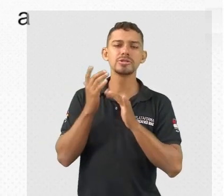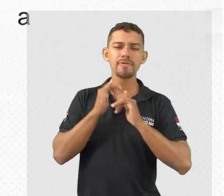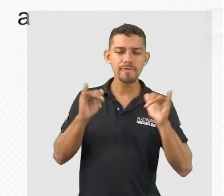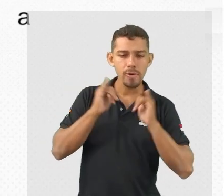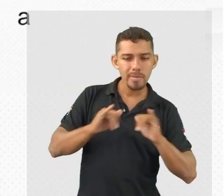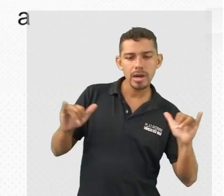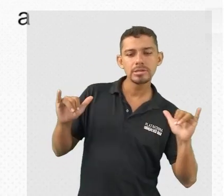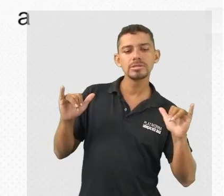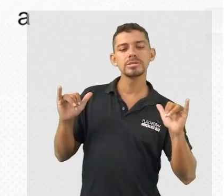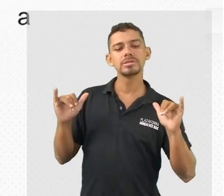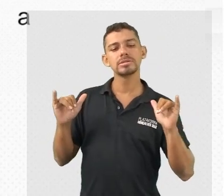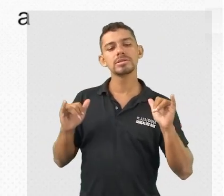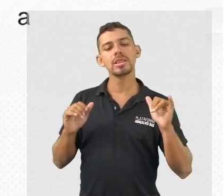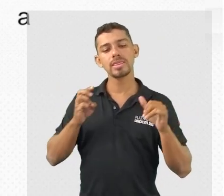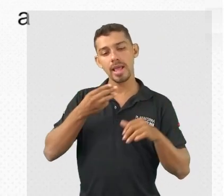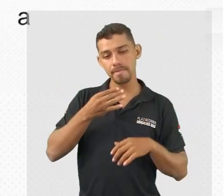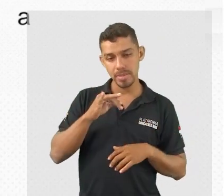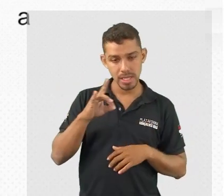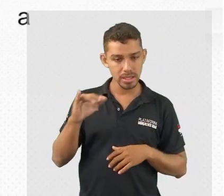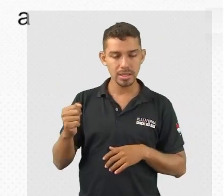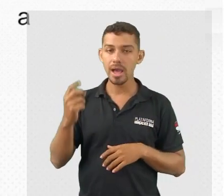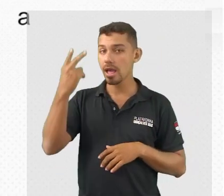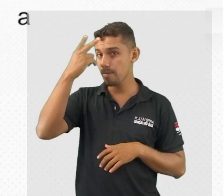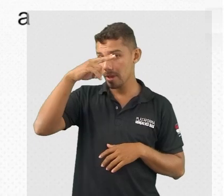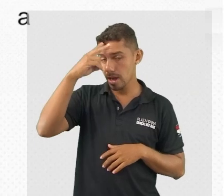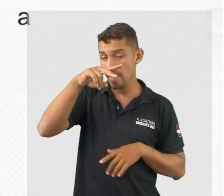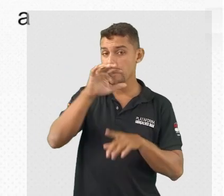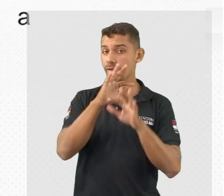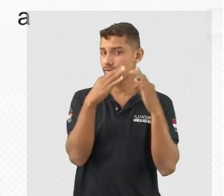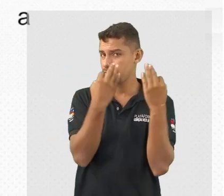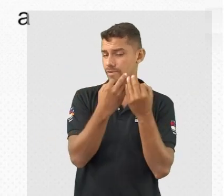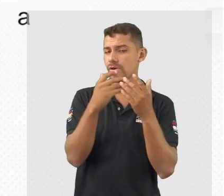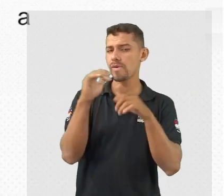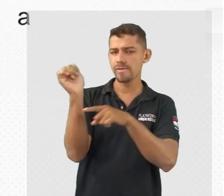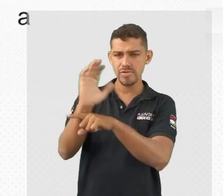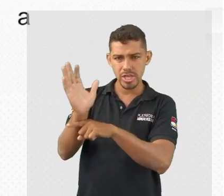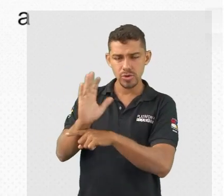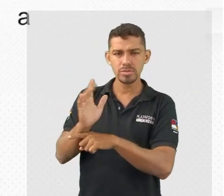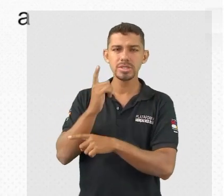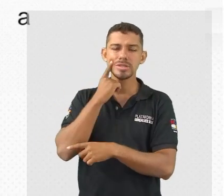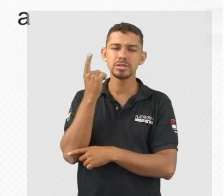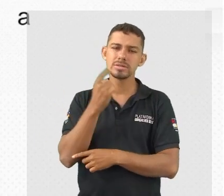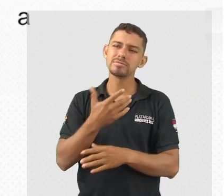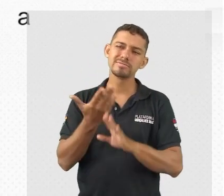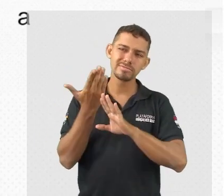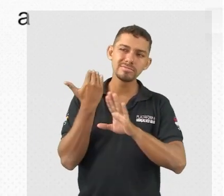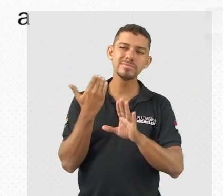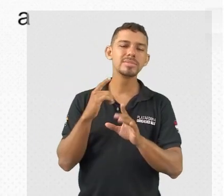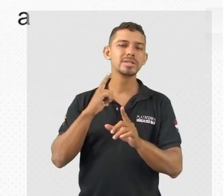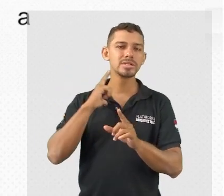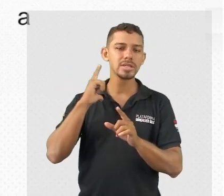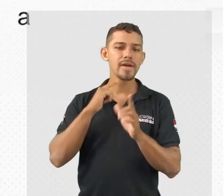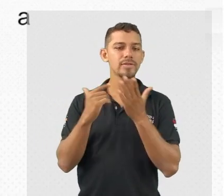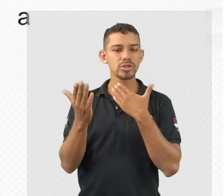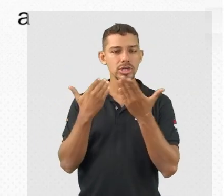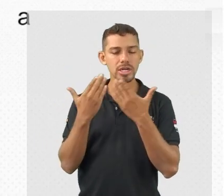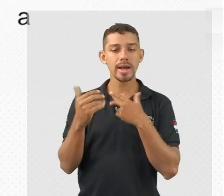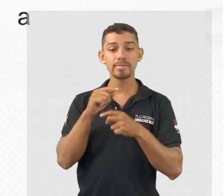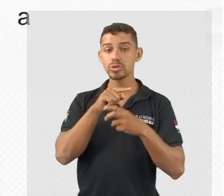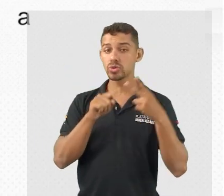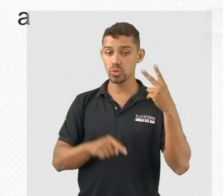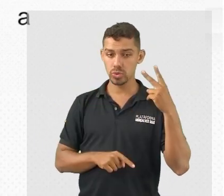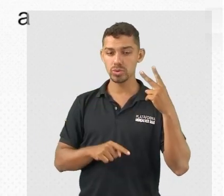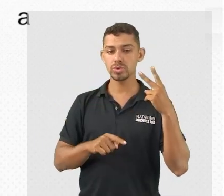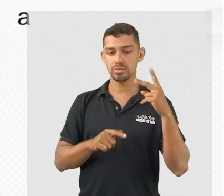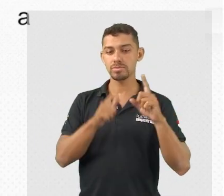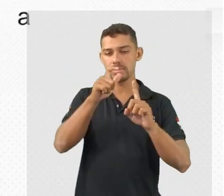informado na mídia. Eu lembro de um filme que eu assisti há algum tempo em que havia um diálogo entre dois